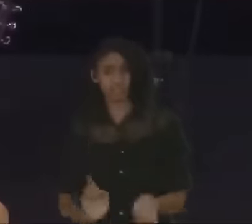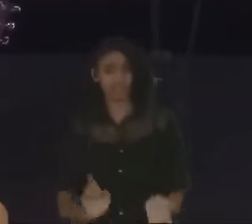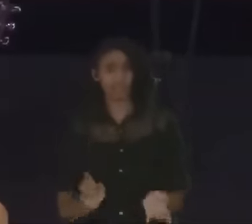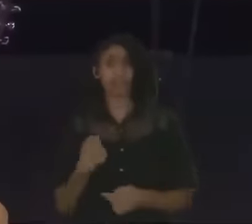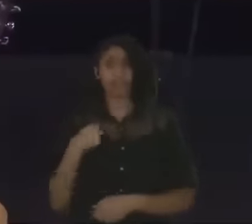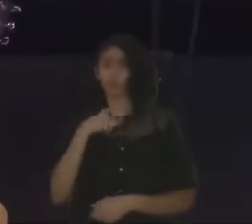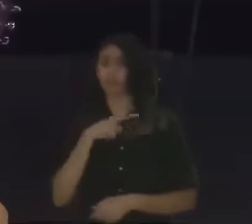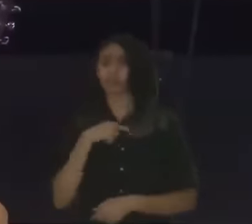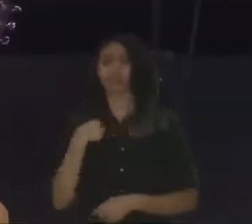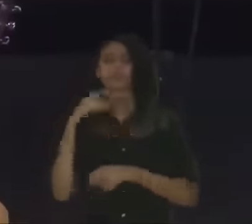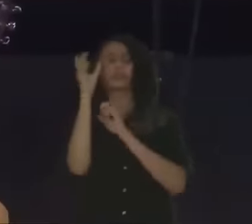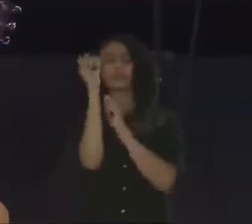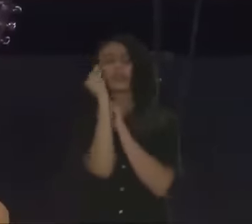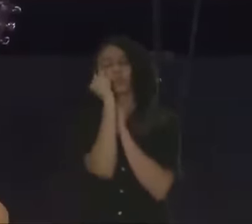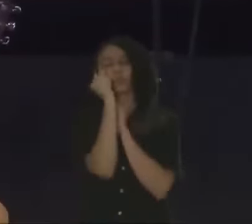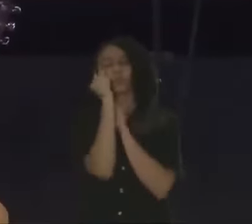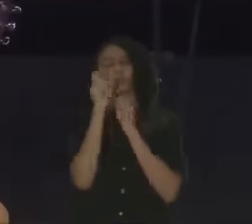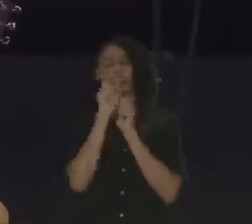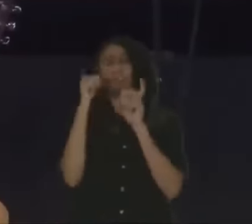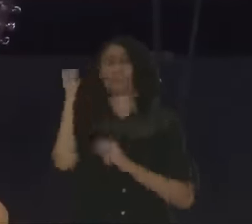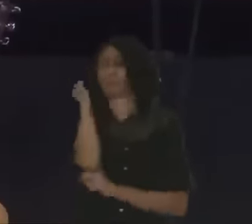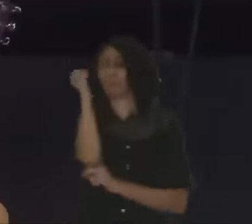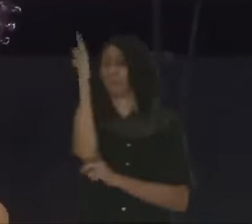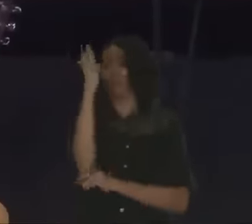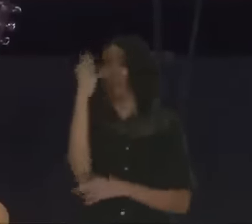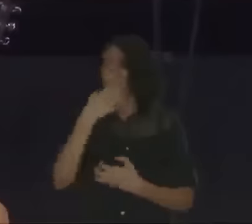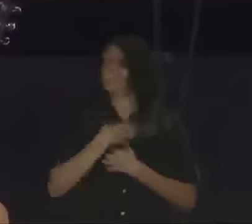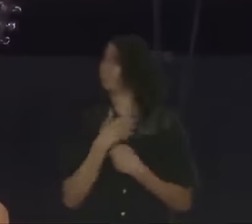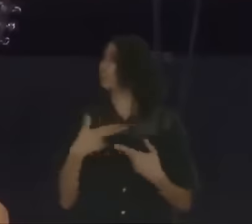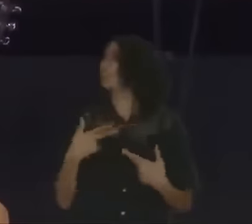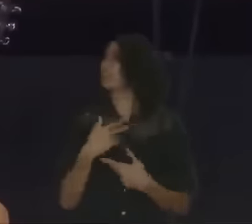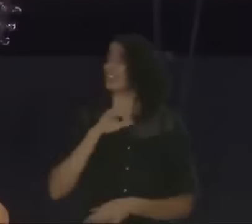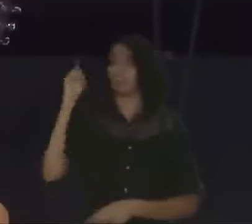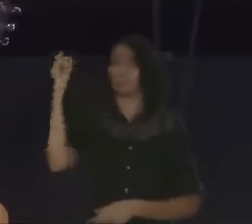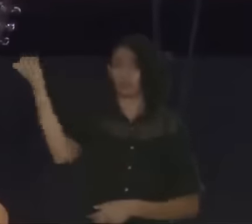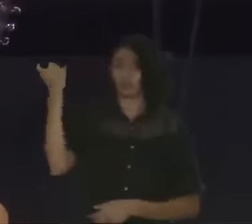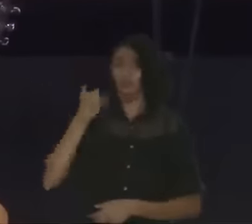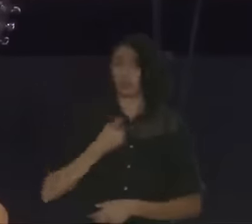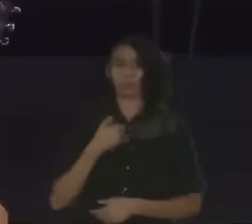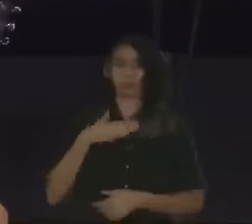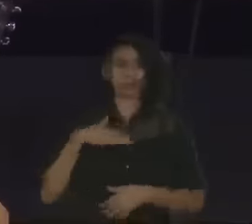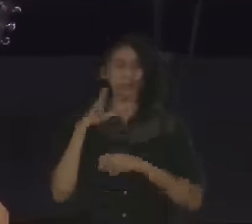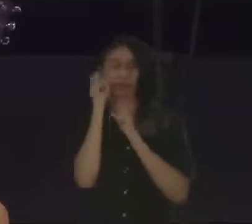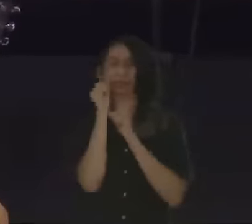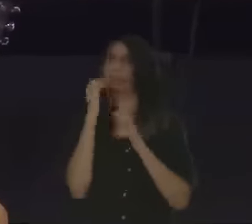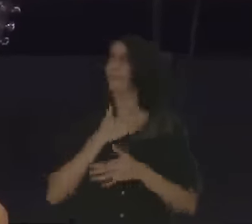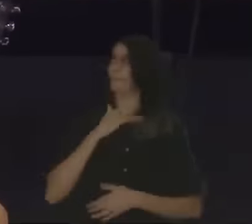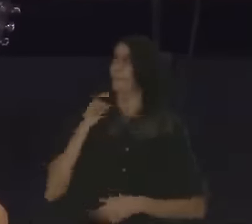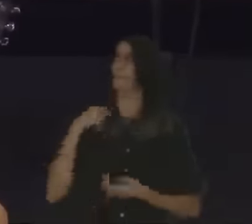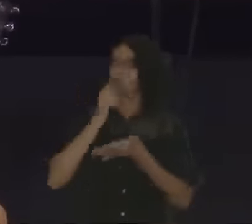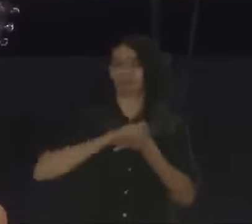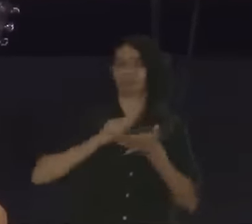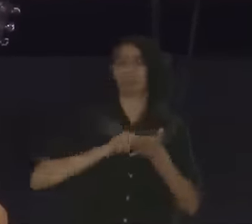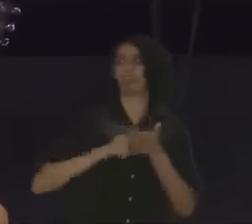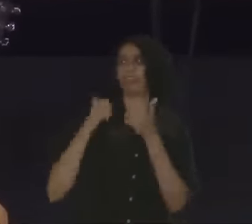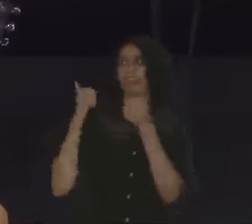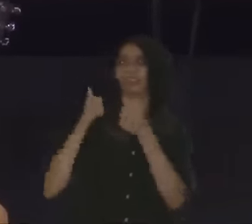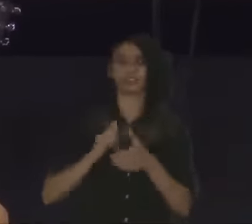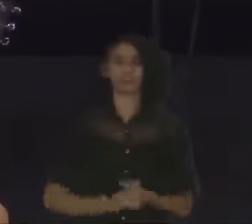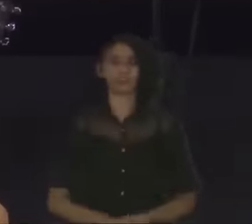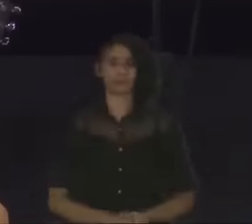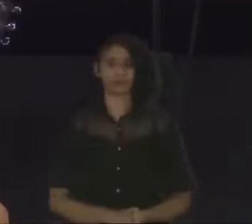que eu tô dormindo assim me acordo de madrugada com uma coisa eu digo Eita Jesus falou comigo dormindo meu Deus vou anotar aqui